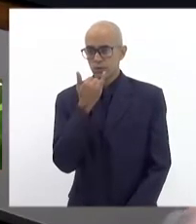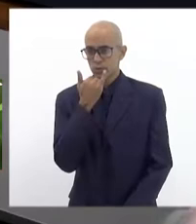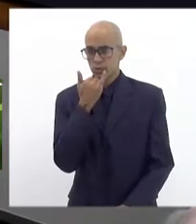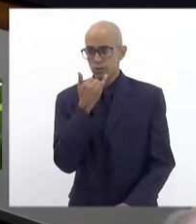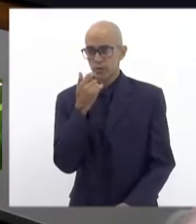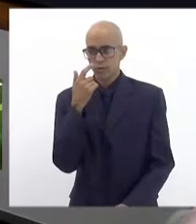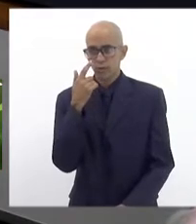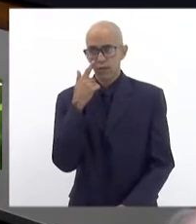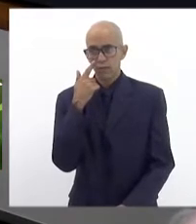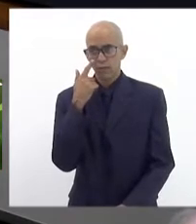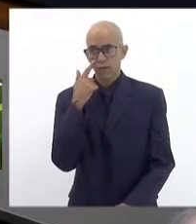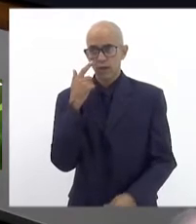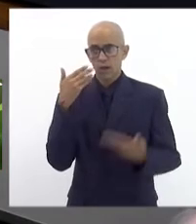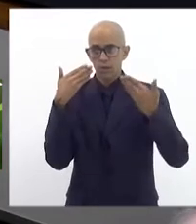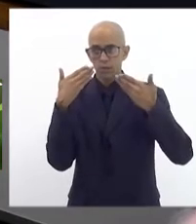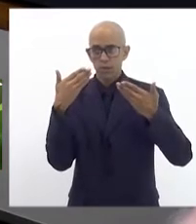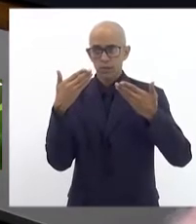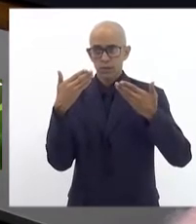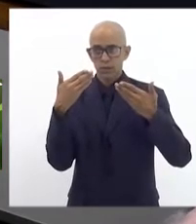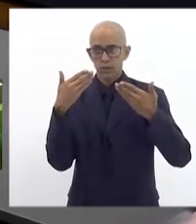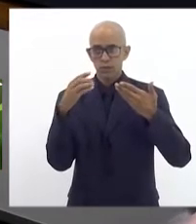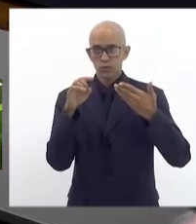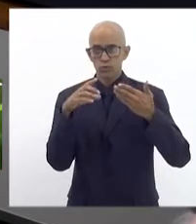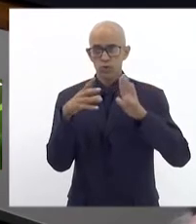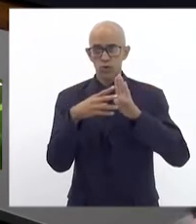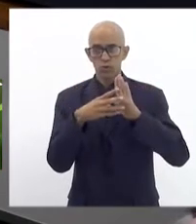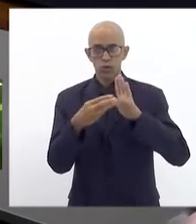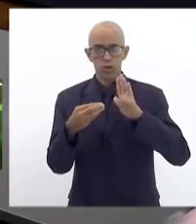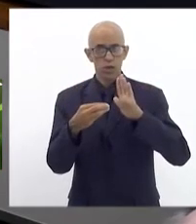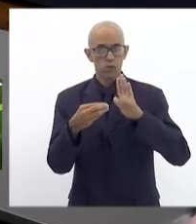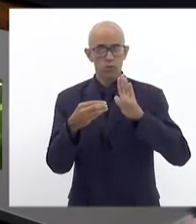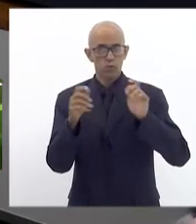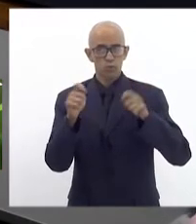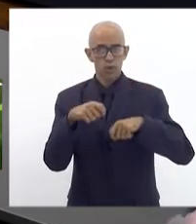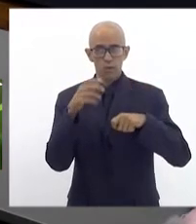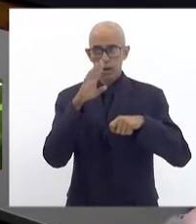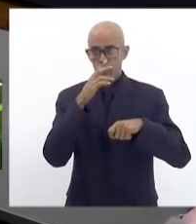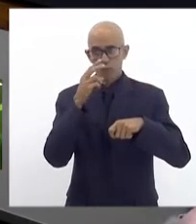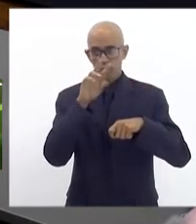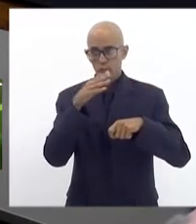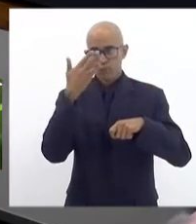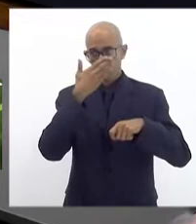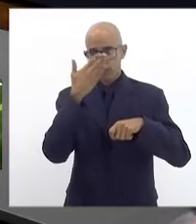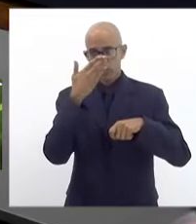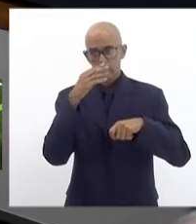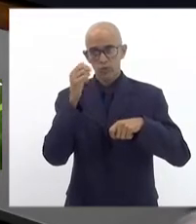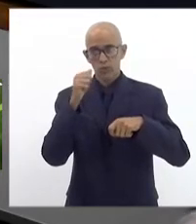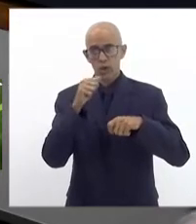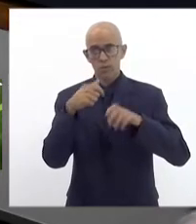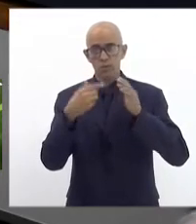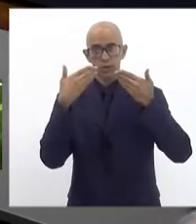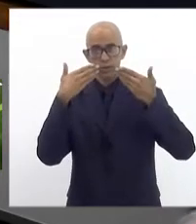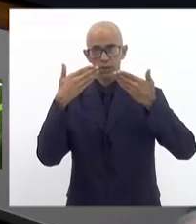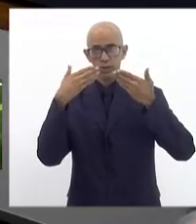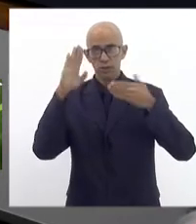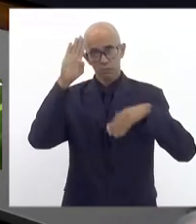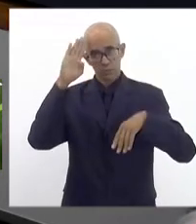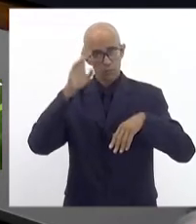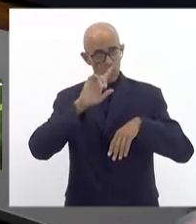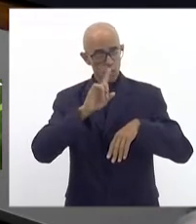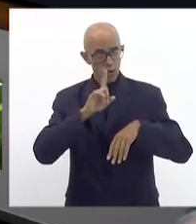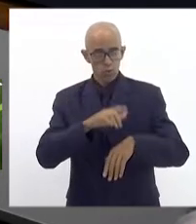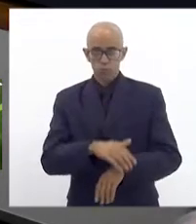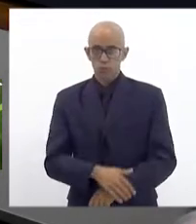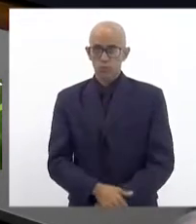não estamos vendo a apresentação principal. Não consegue ver? Eu e agora? Não sei. Não, ainda está na